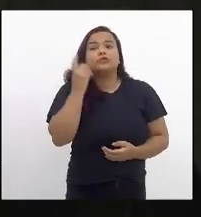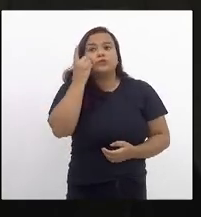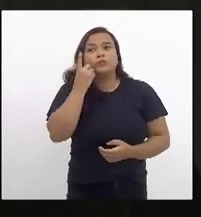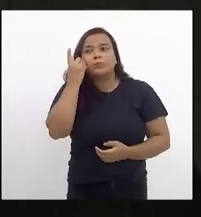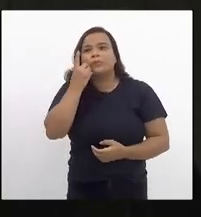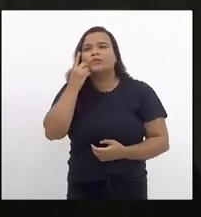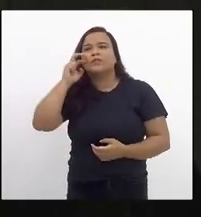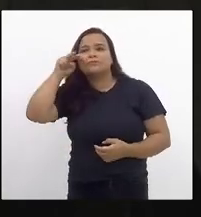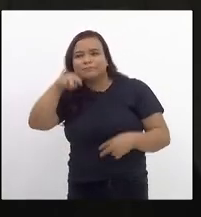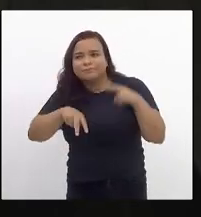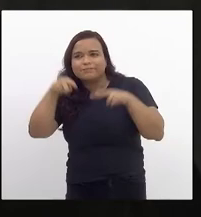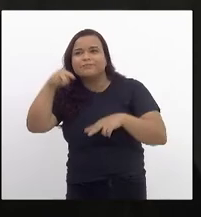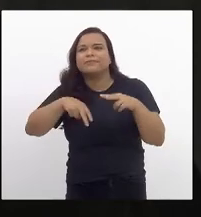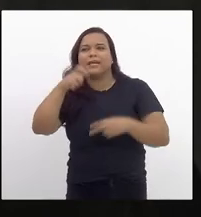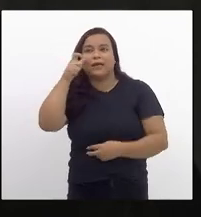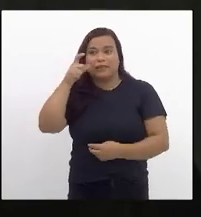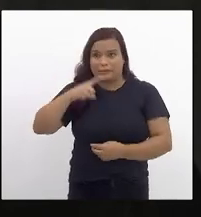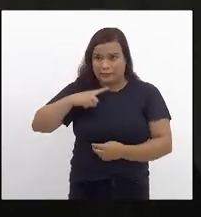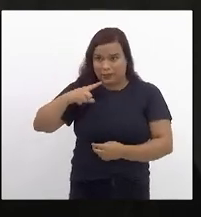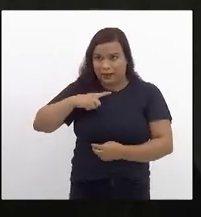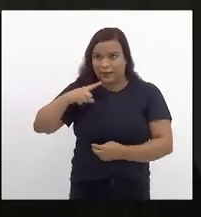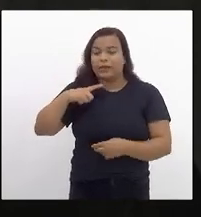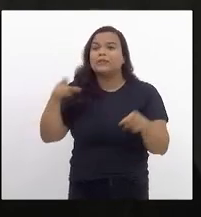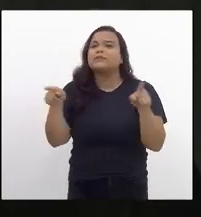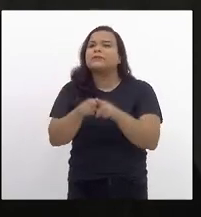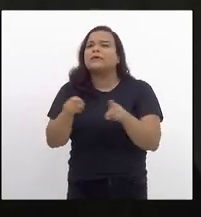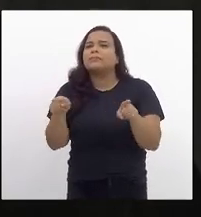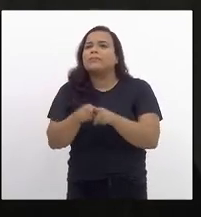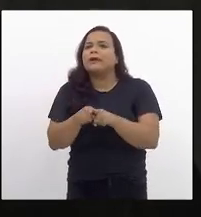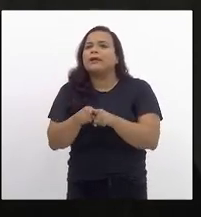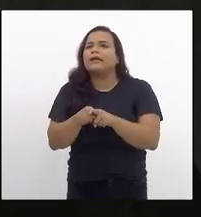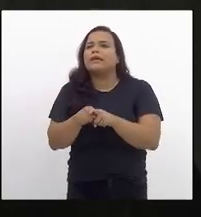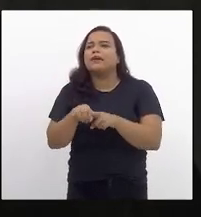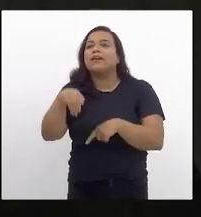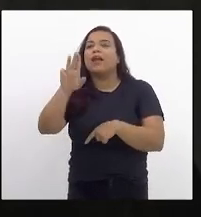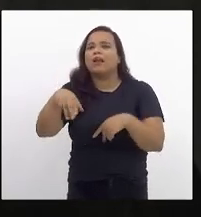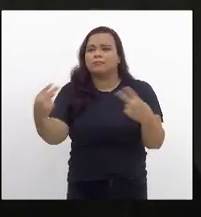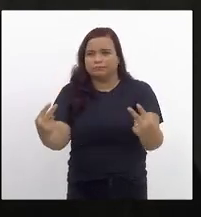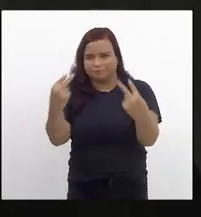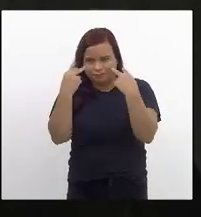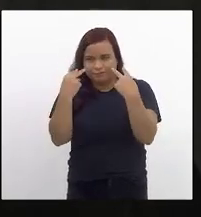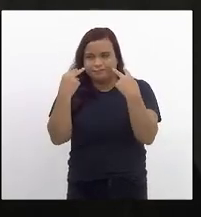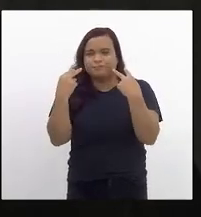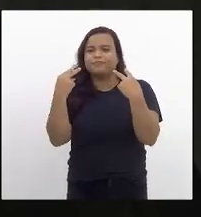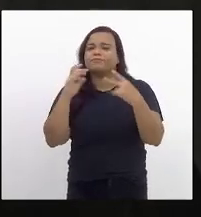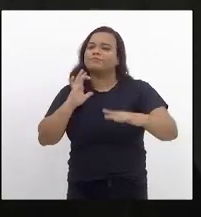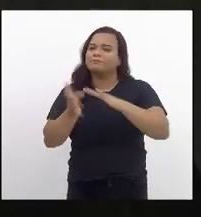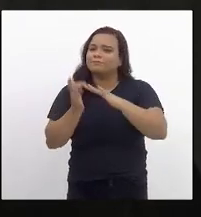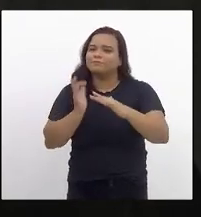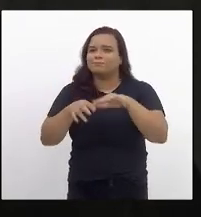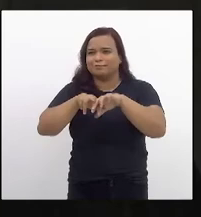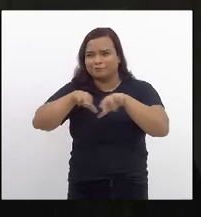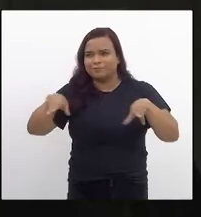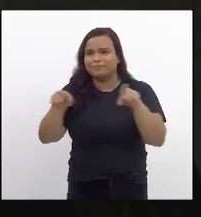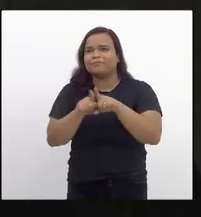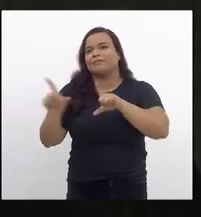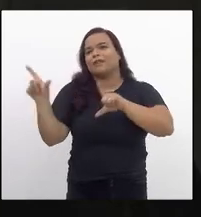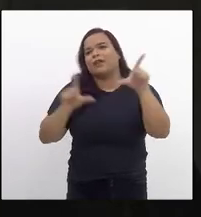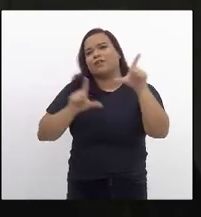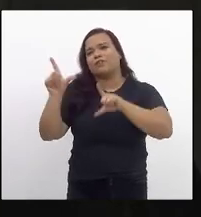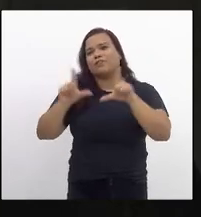acompanham aqueles que estão também nos assistindo através das redes sociais e TV